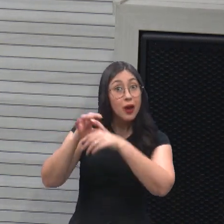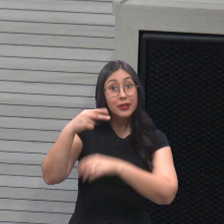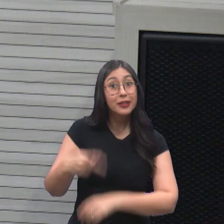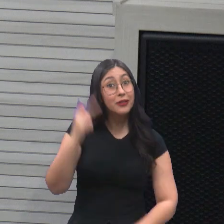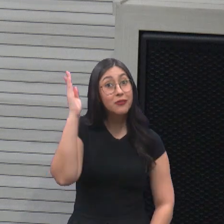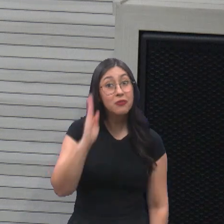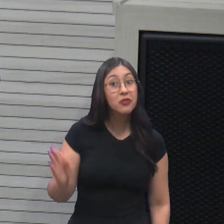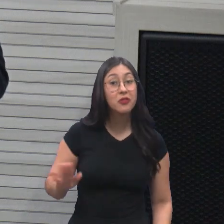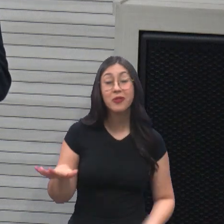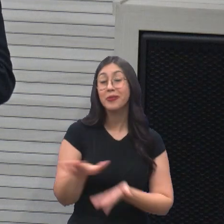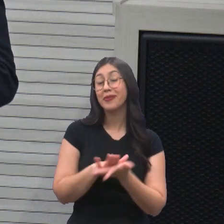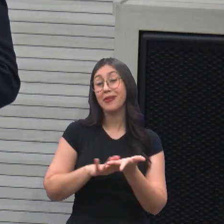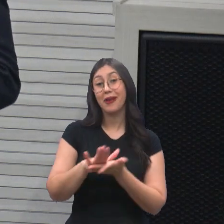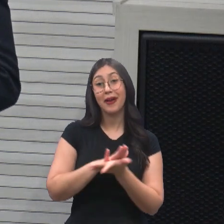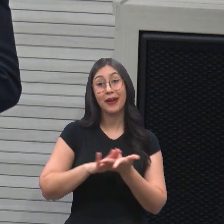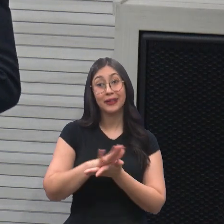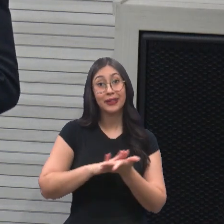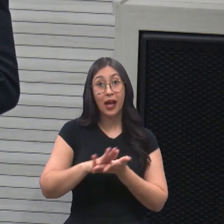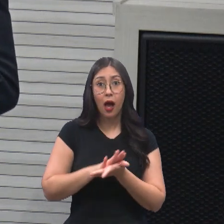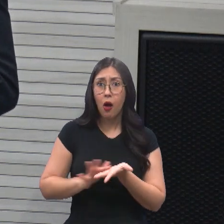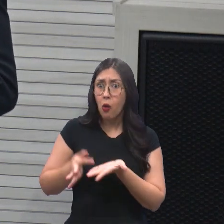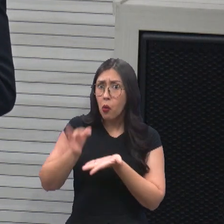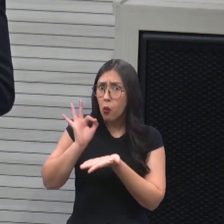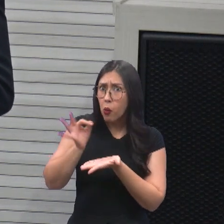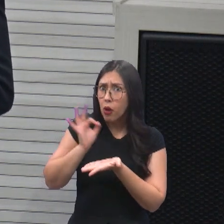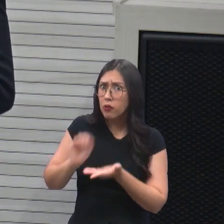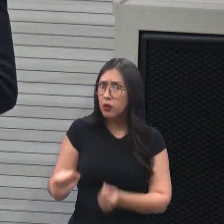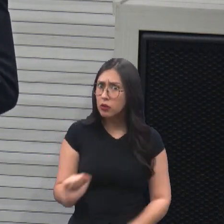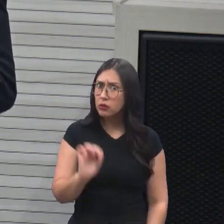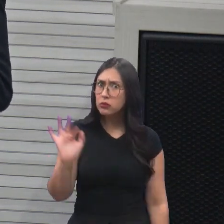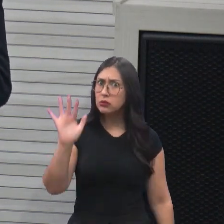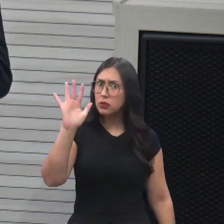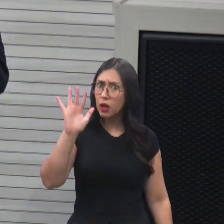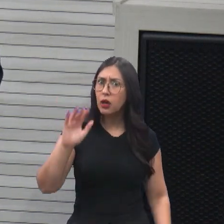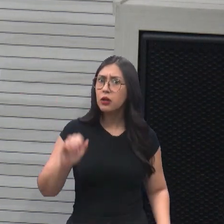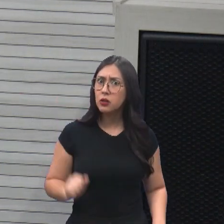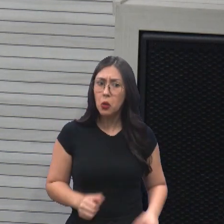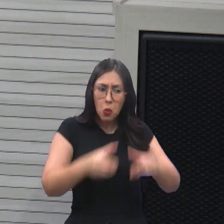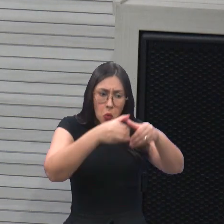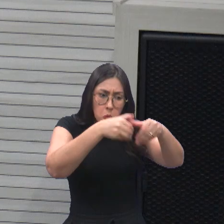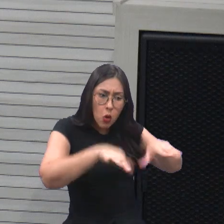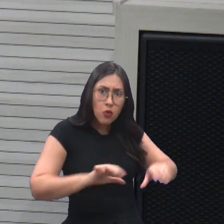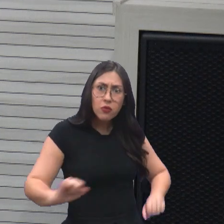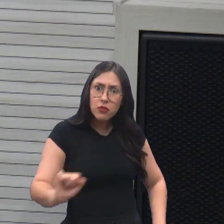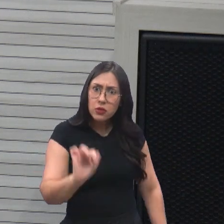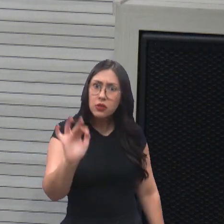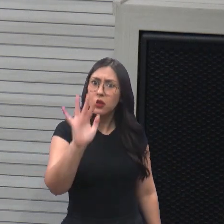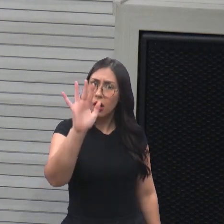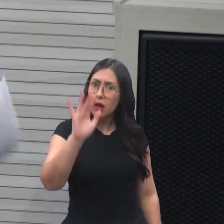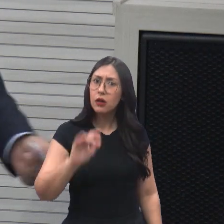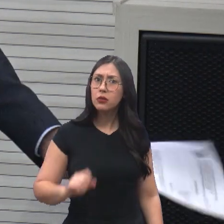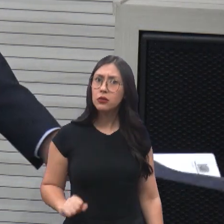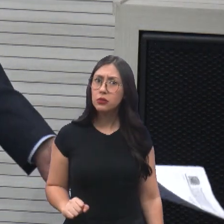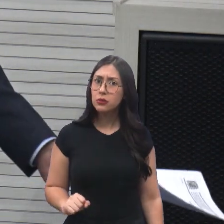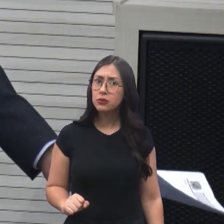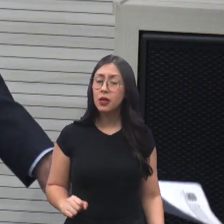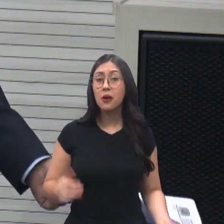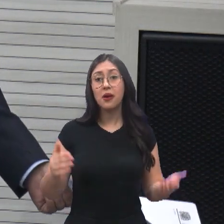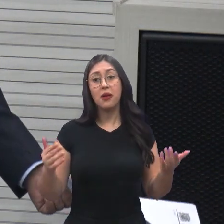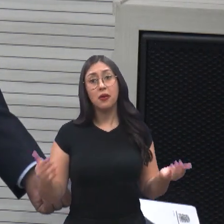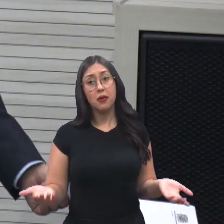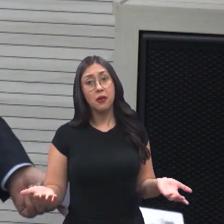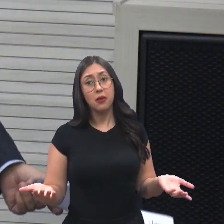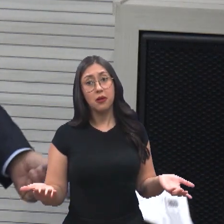dos brasileiros. O café está caro, não chegou na mesa. O ovo está caro, não chegou na mesa. E o autor está